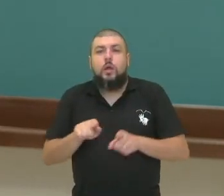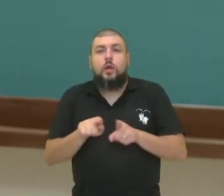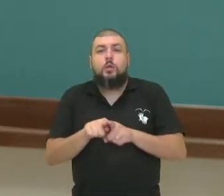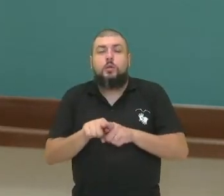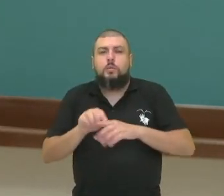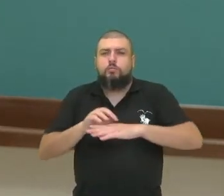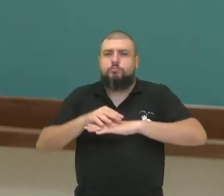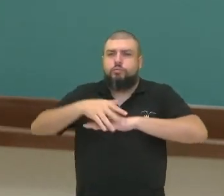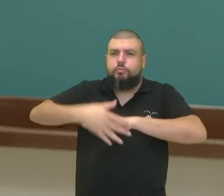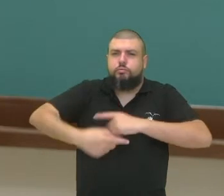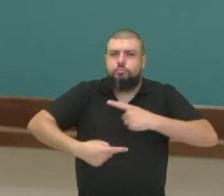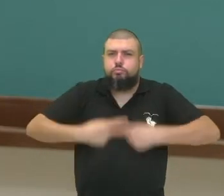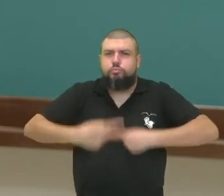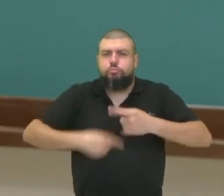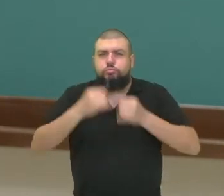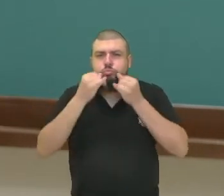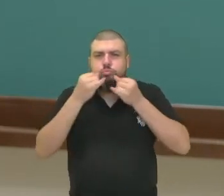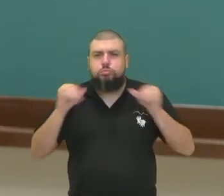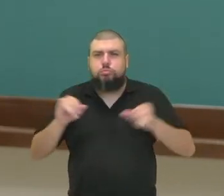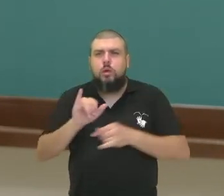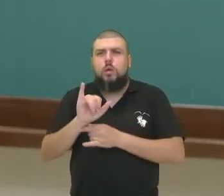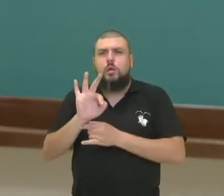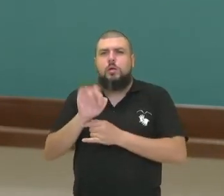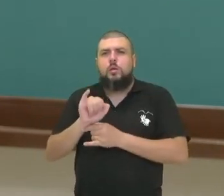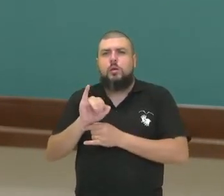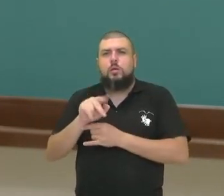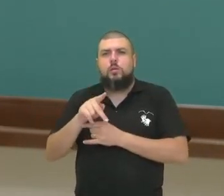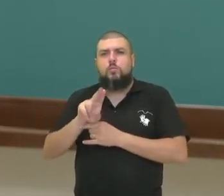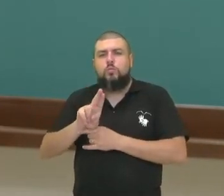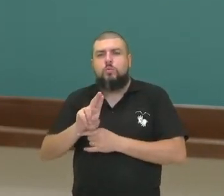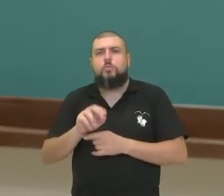também a rodovia Transamazônica, com